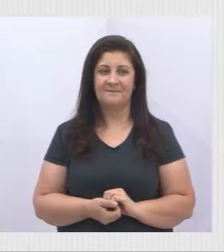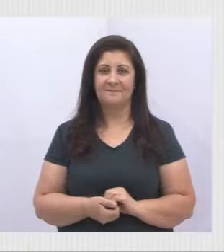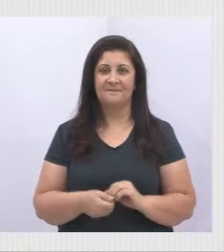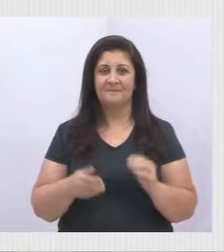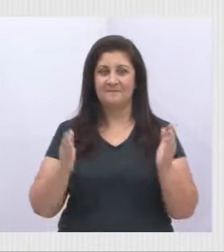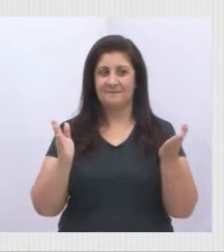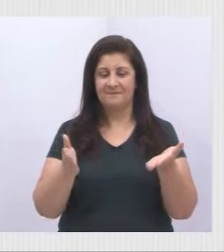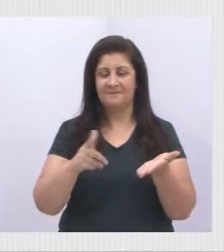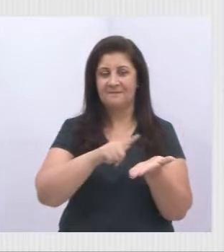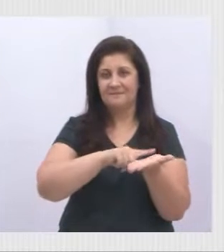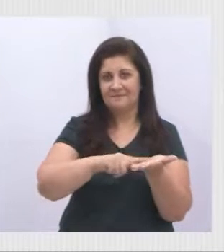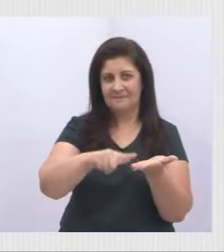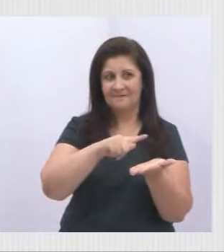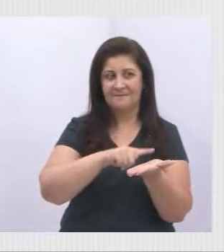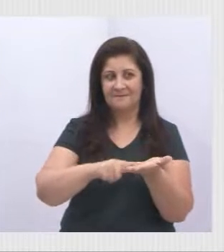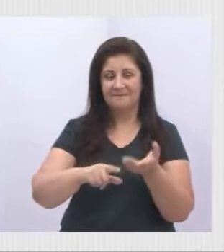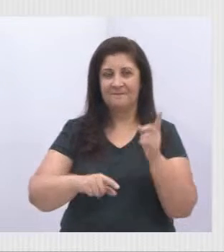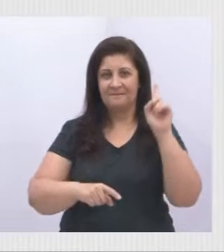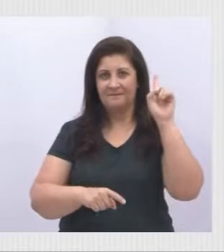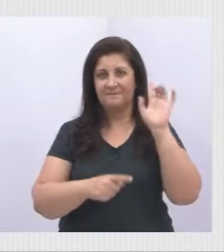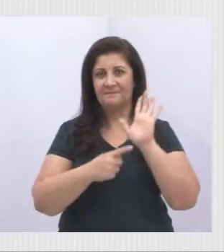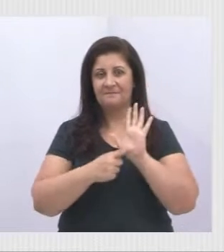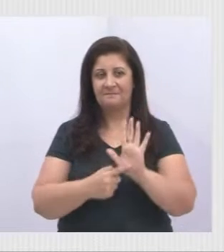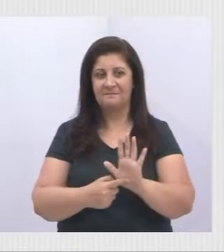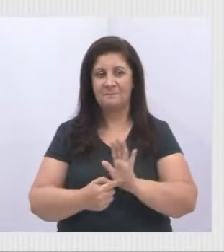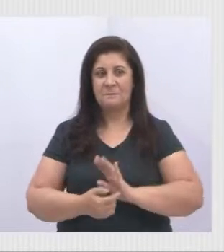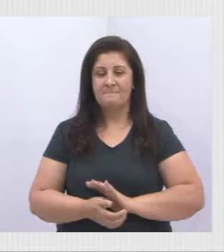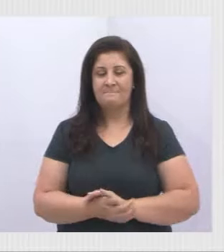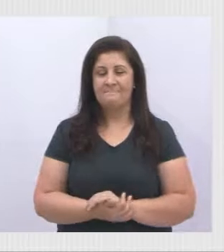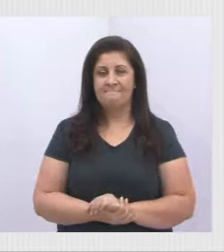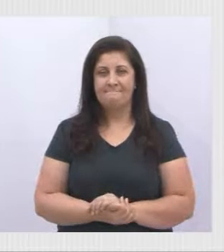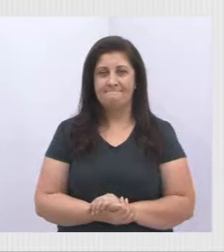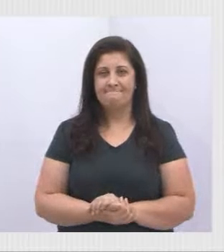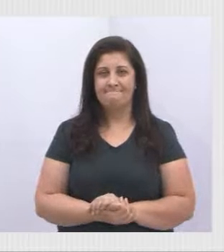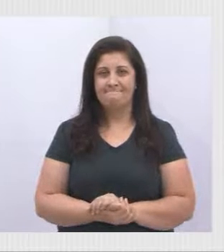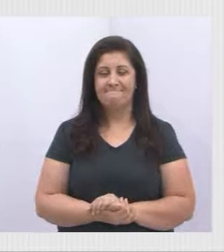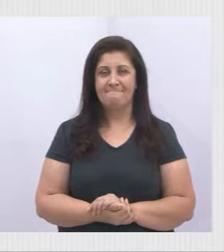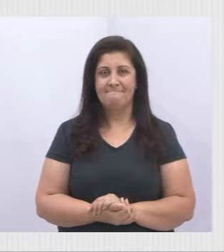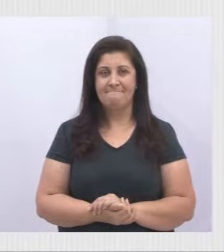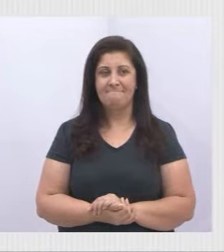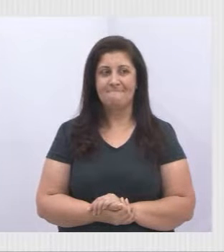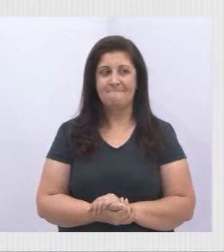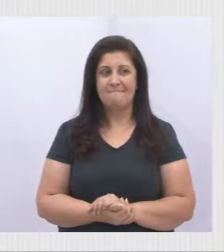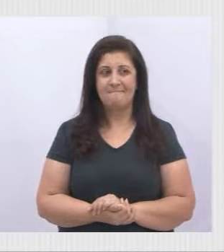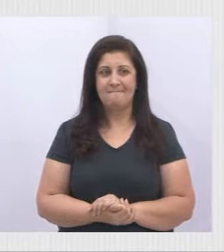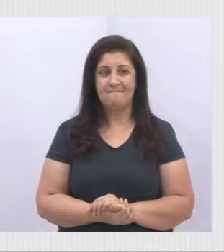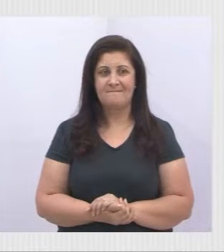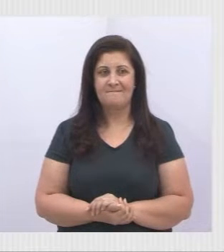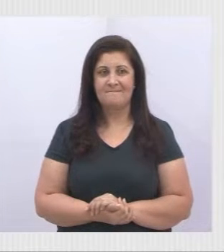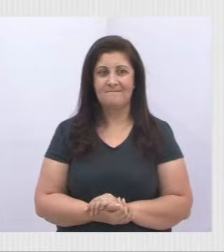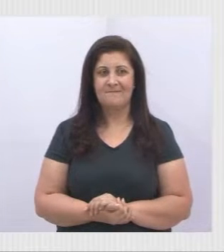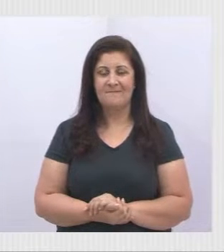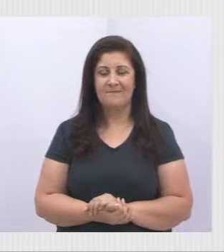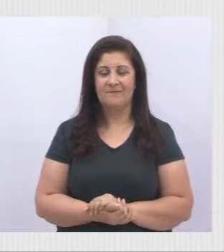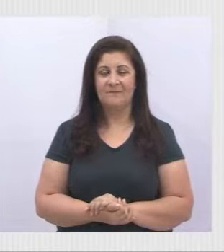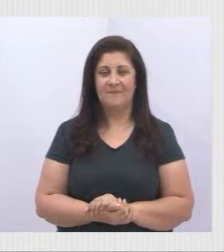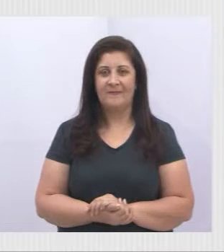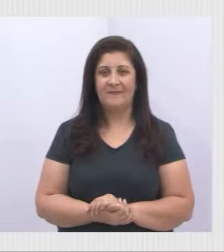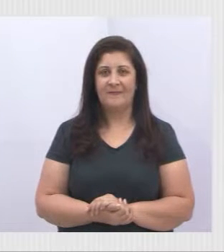realizada a limpeza da galeria de esgoto no bairro Jardim